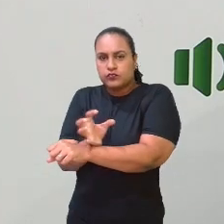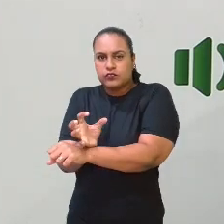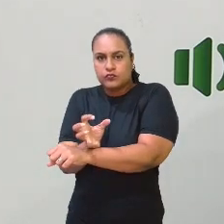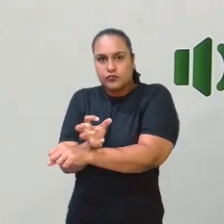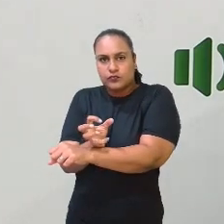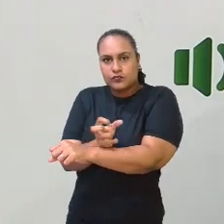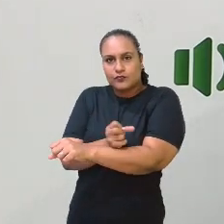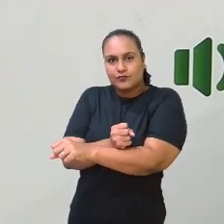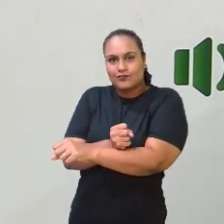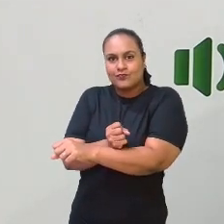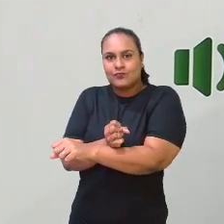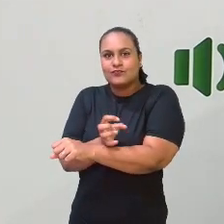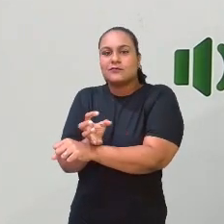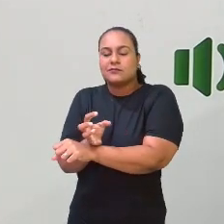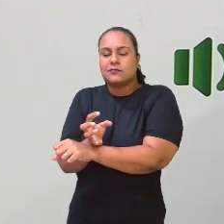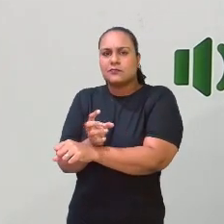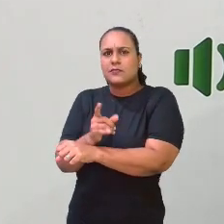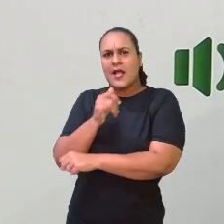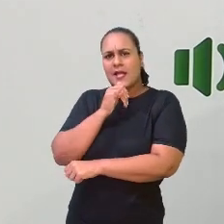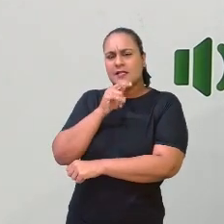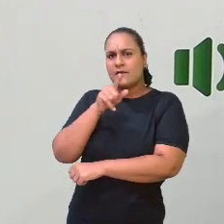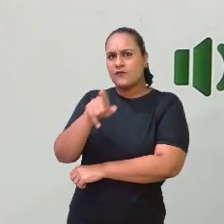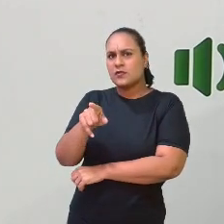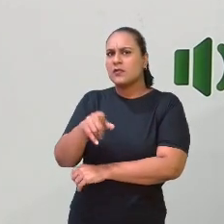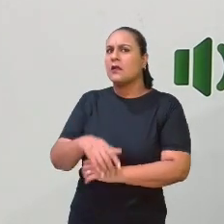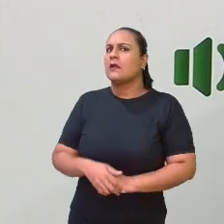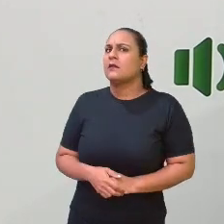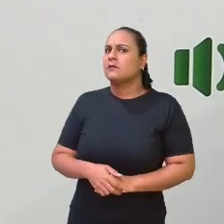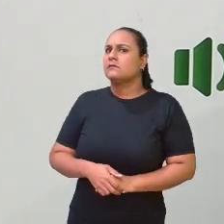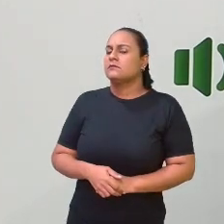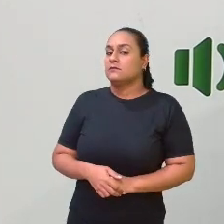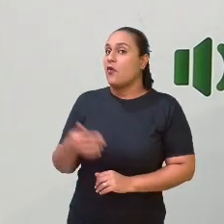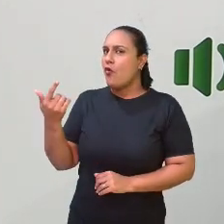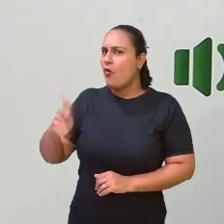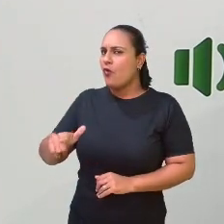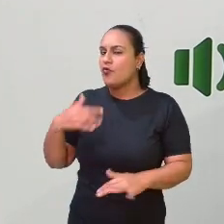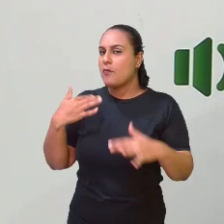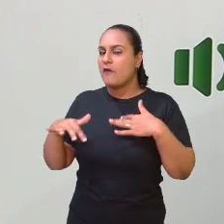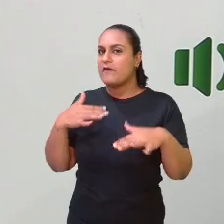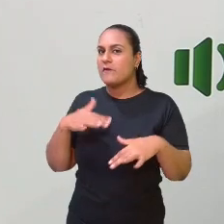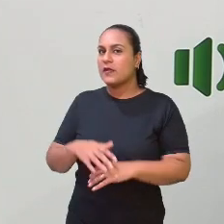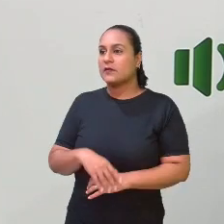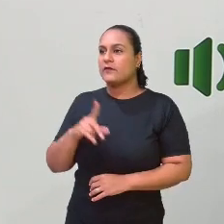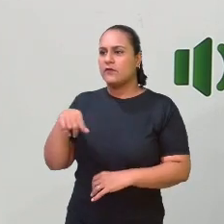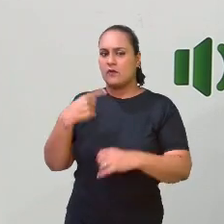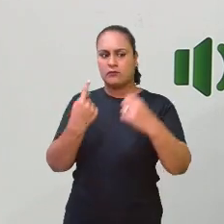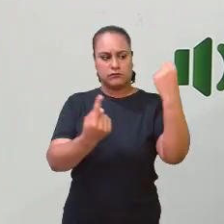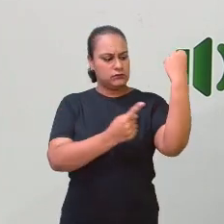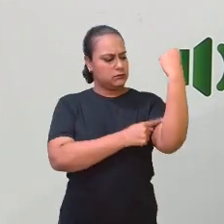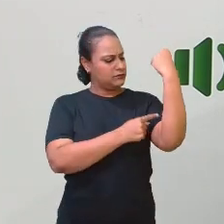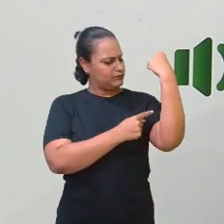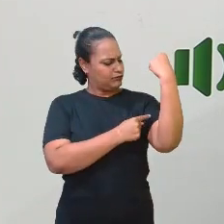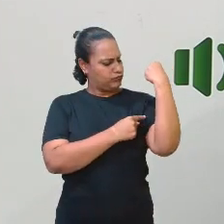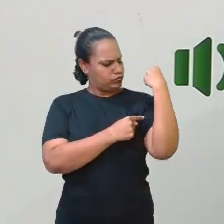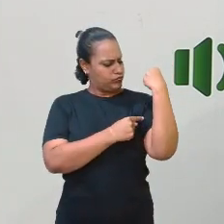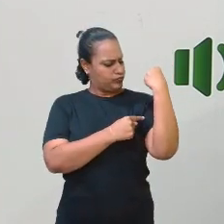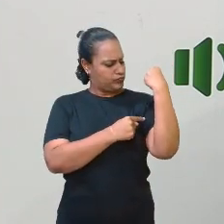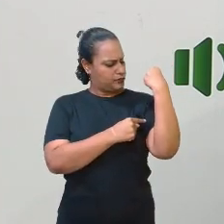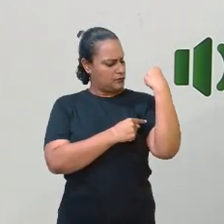do músculo. Por exemplo, você que está aí, faz mais um movimento. Quando você aperta assim o seu